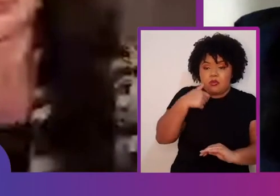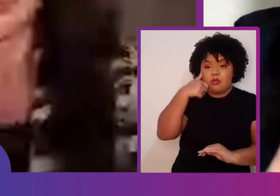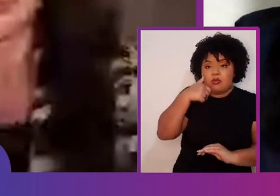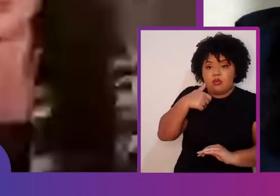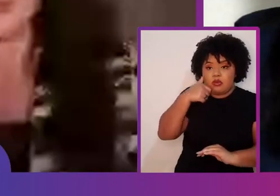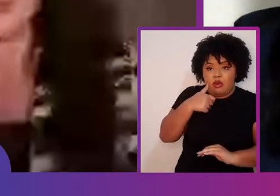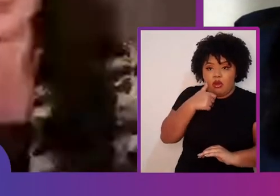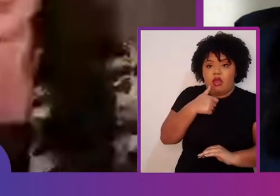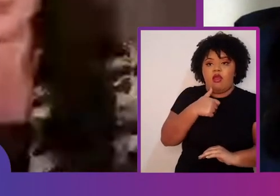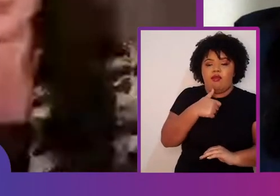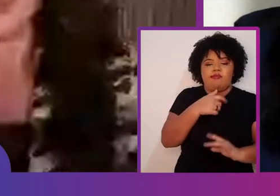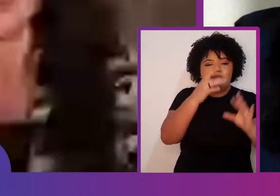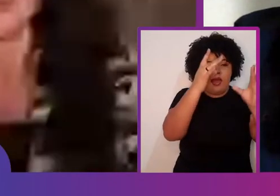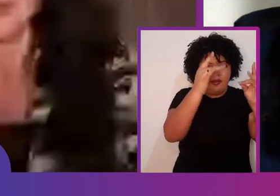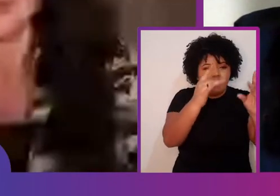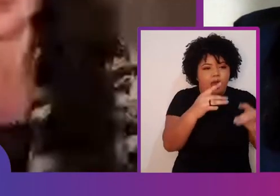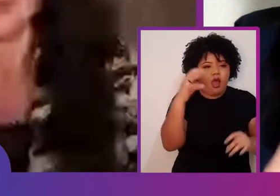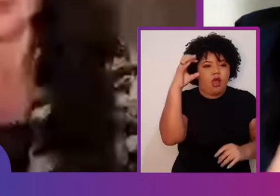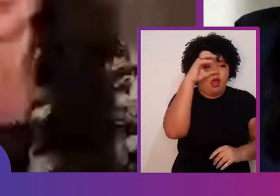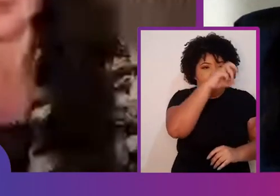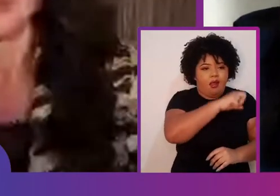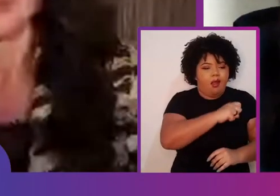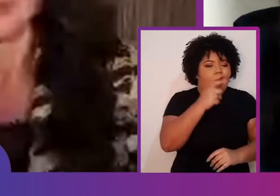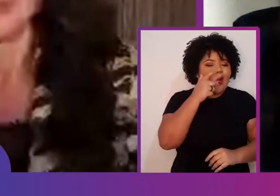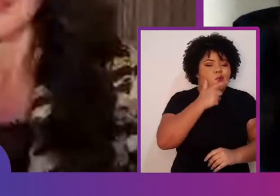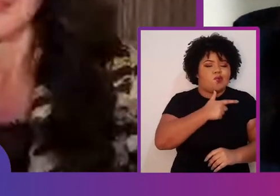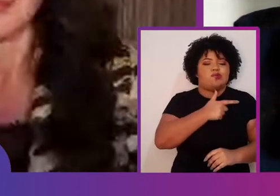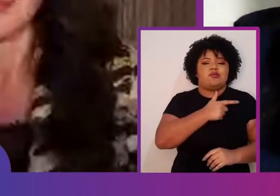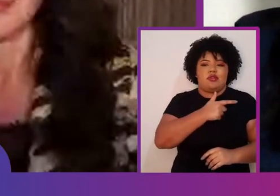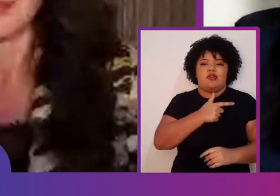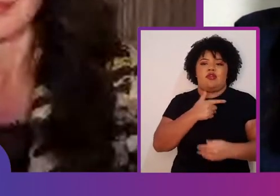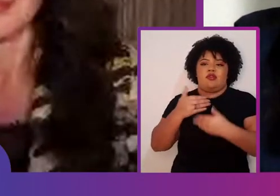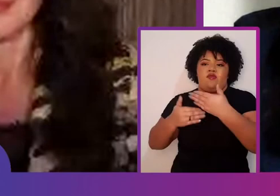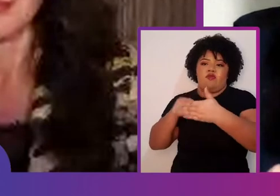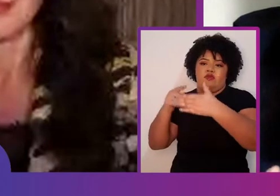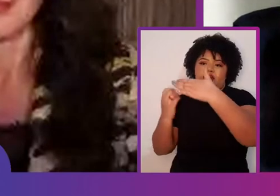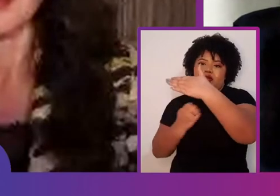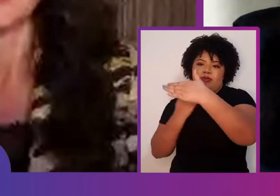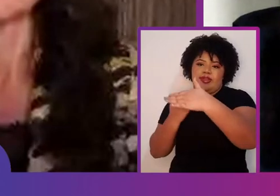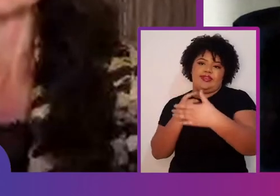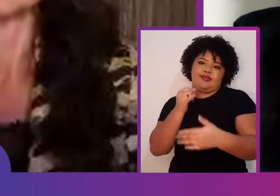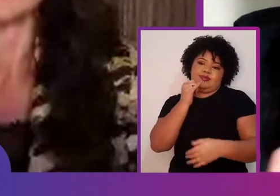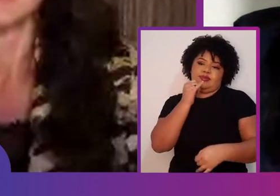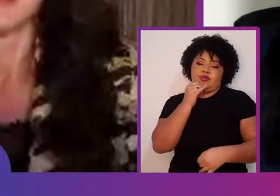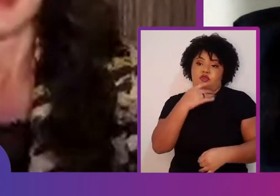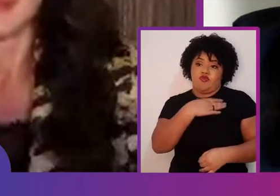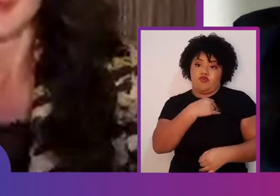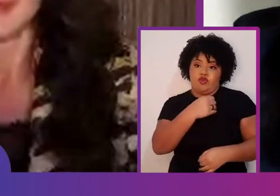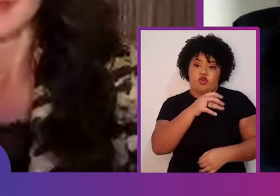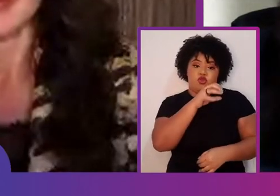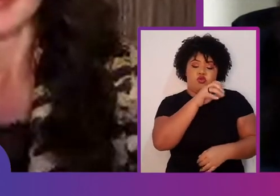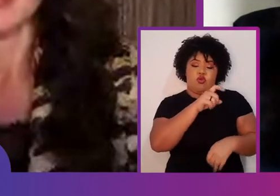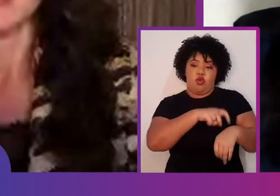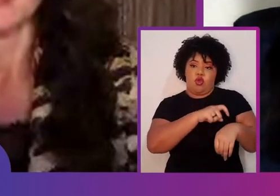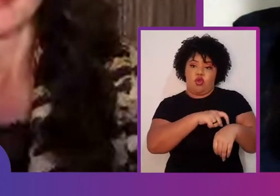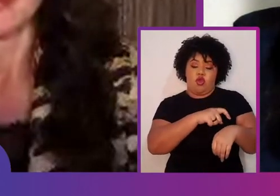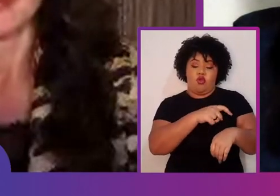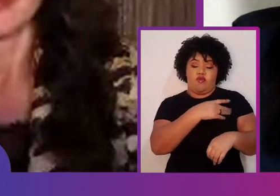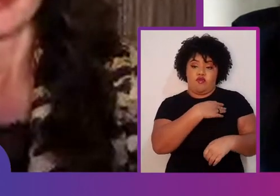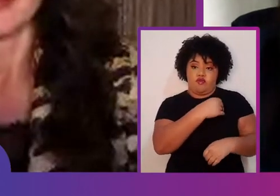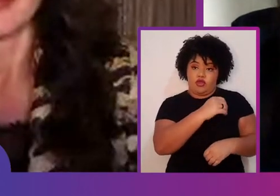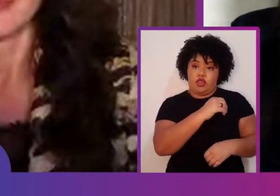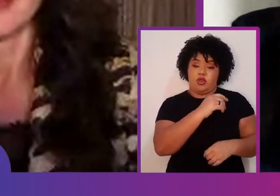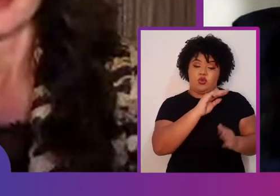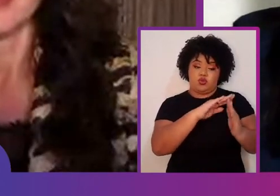organização e compreender o valor que isso tem. Isso significa ter que buscar os filhos na escola às 5 horas da tarde, ter que sair correndo em alguma situação que um filho